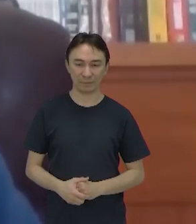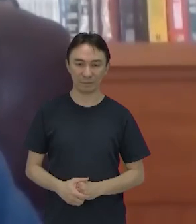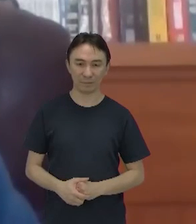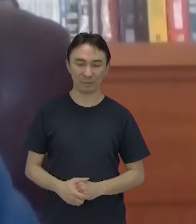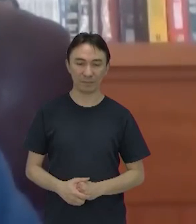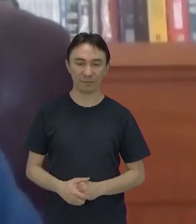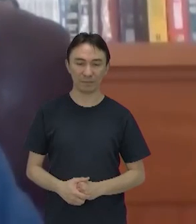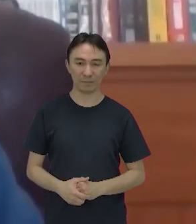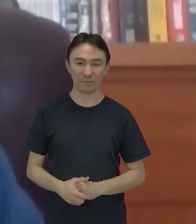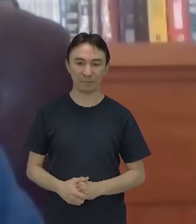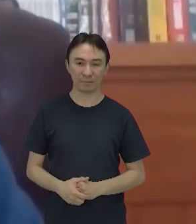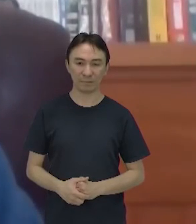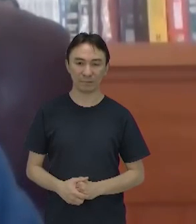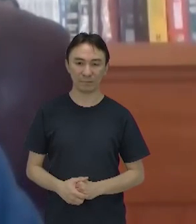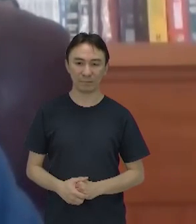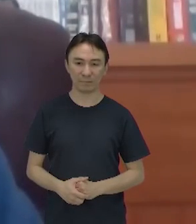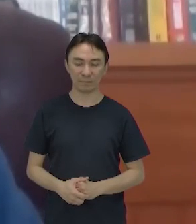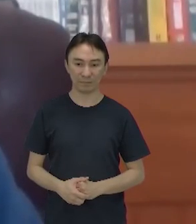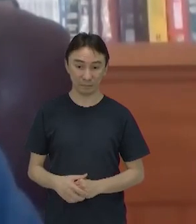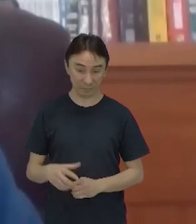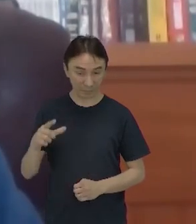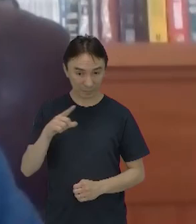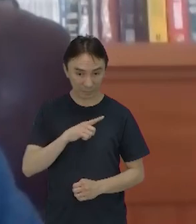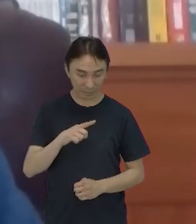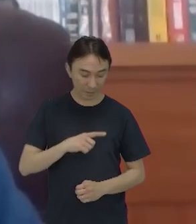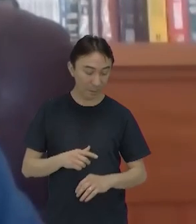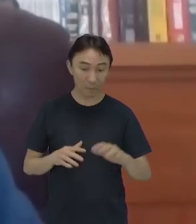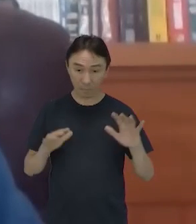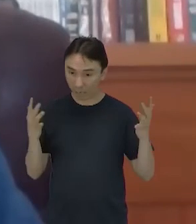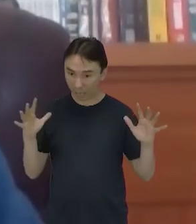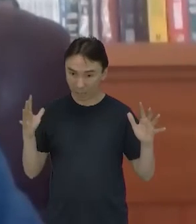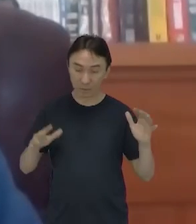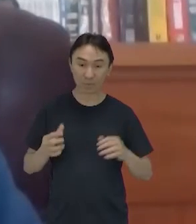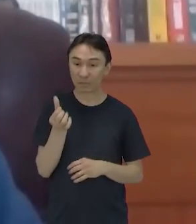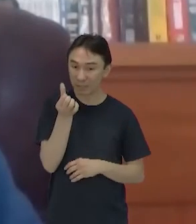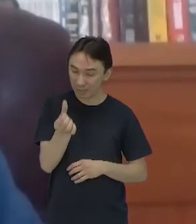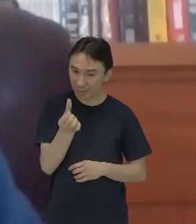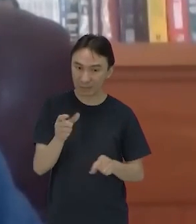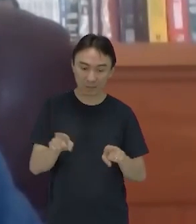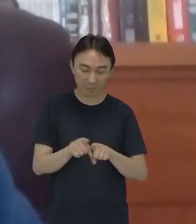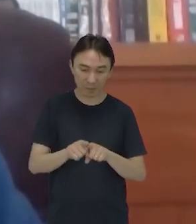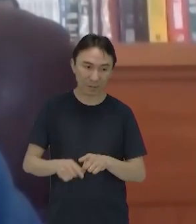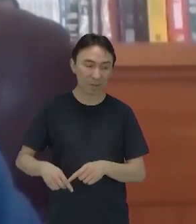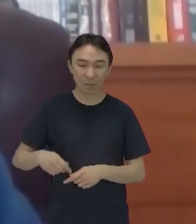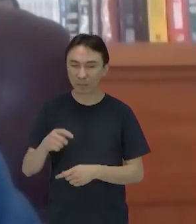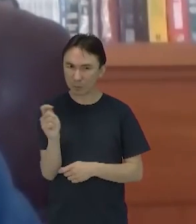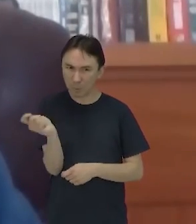like Nightcrawler. Ela tem 6 braços, usa 6 espadas e se teleporta assim como o